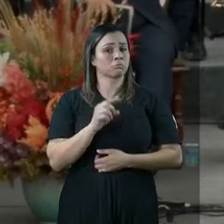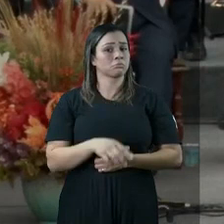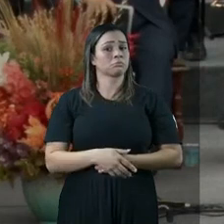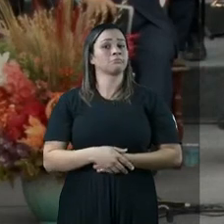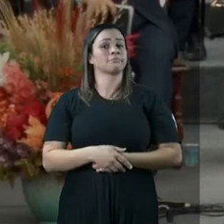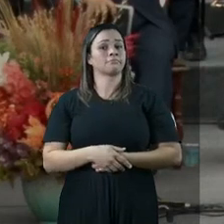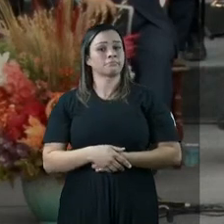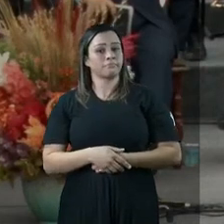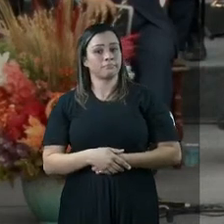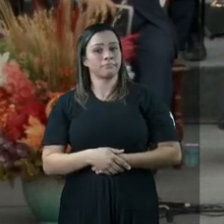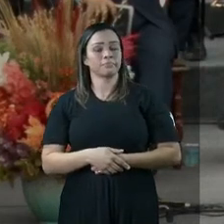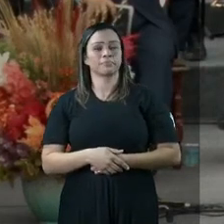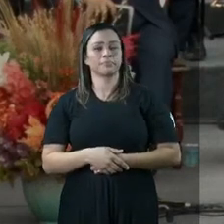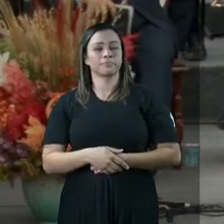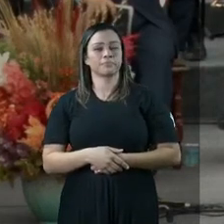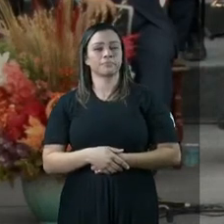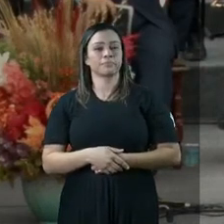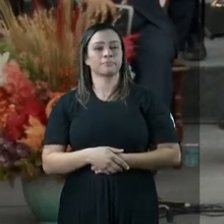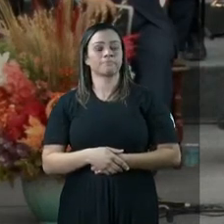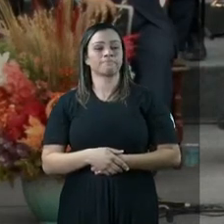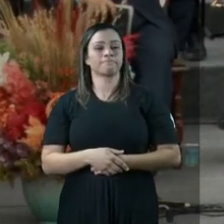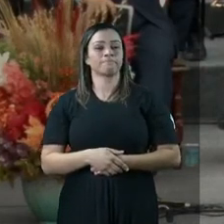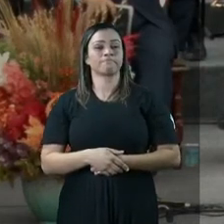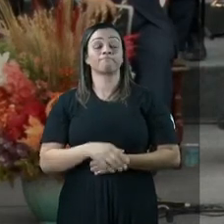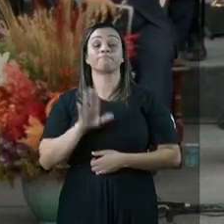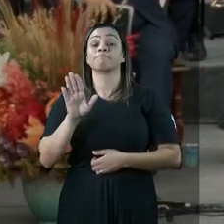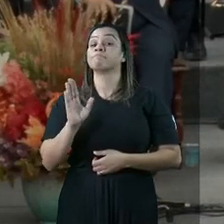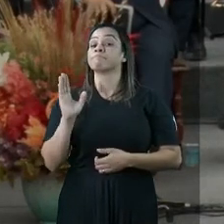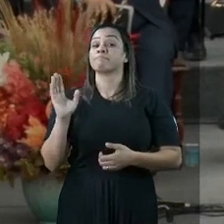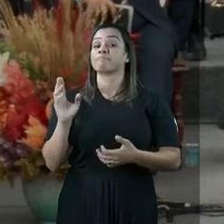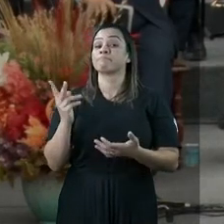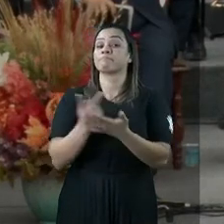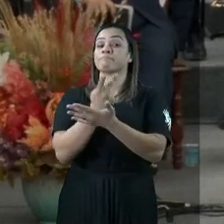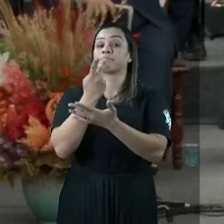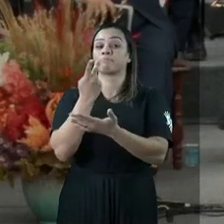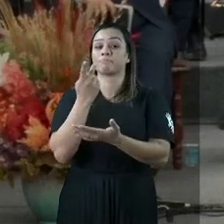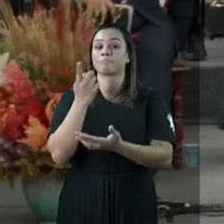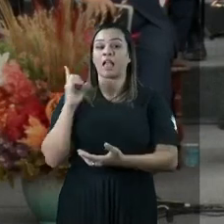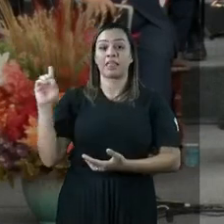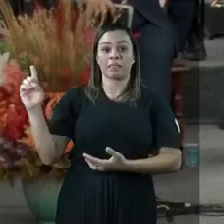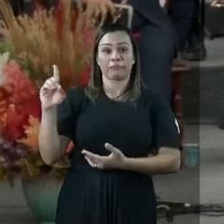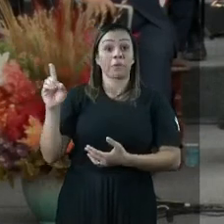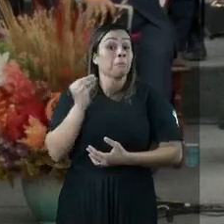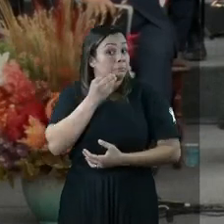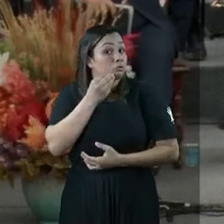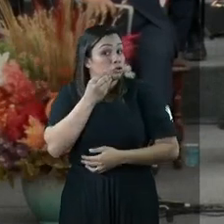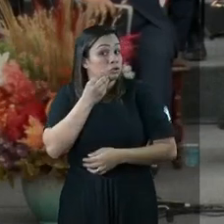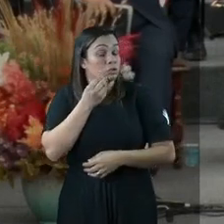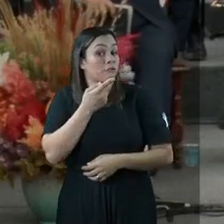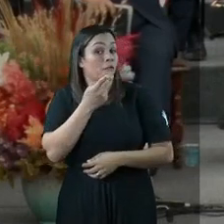face, significa presença. Quando Davi, ao invés de como rei terreno,